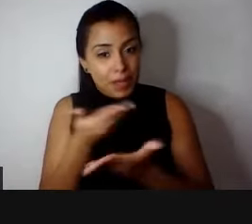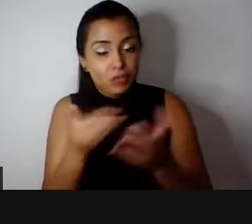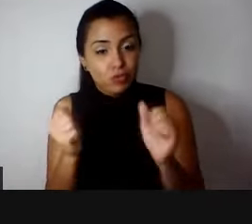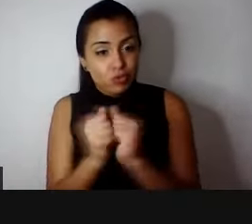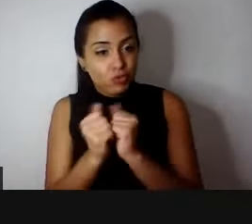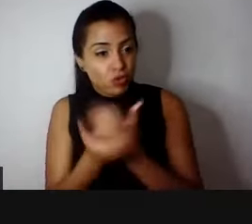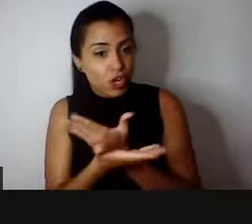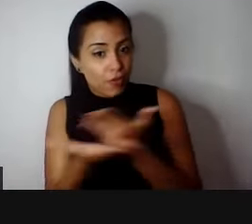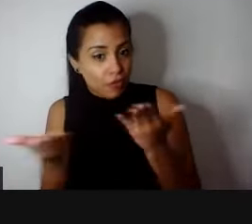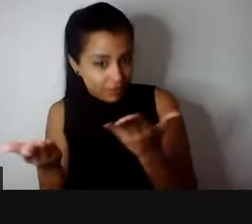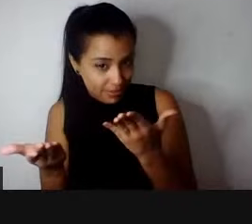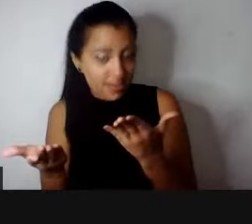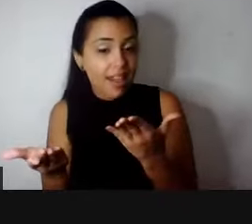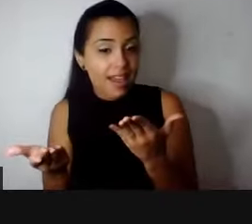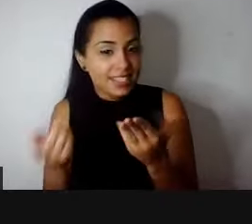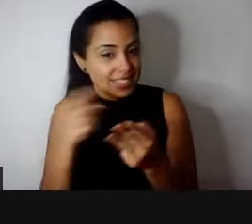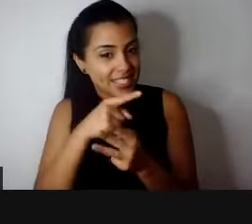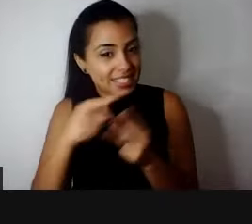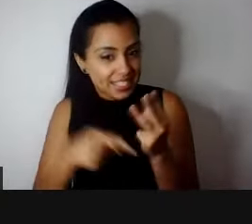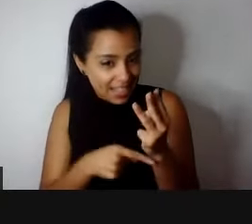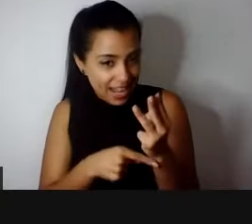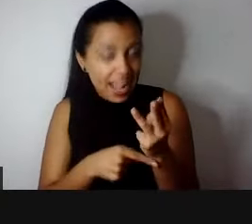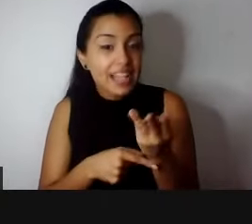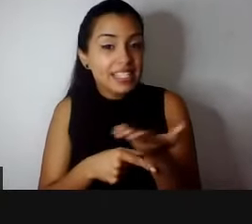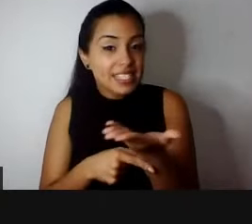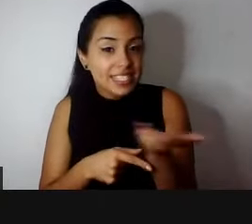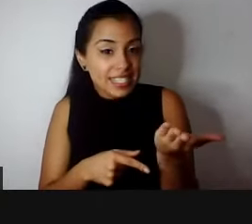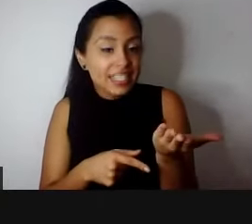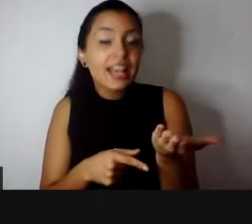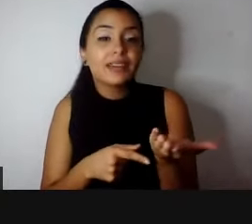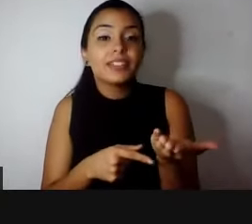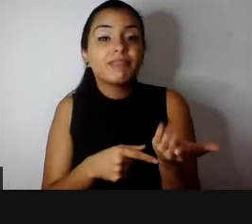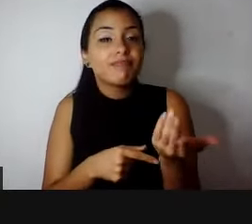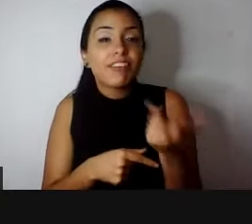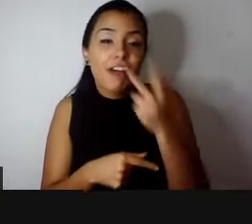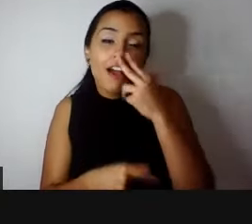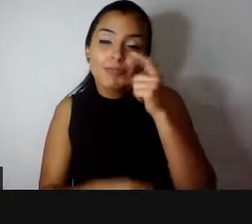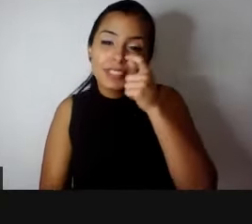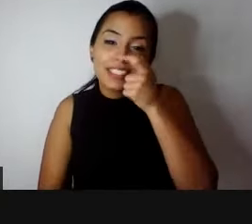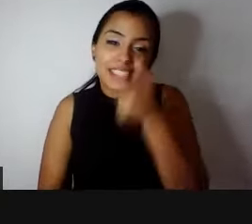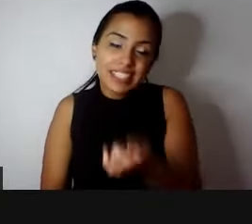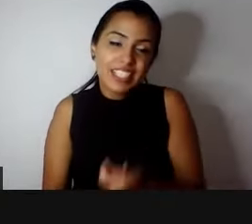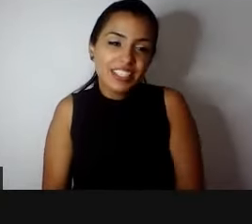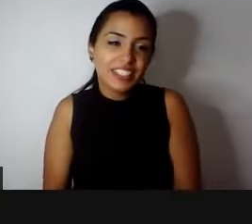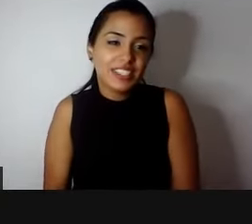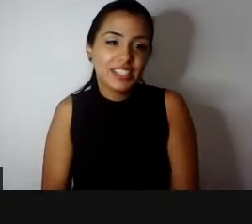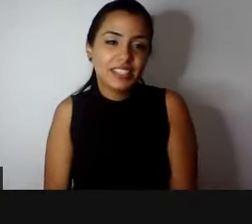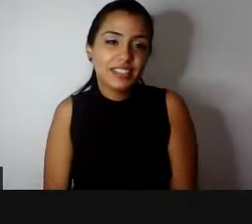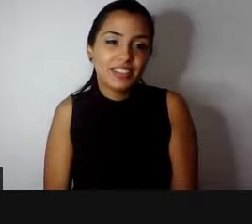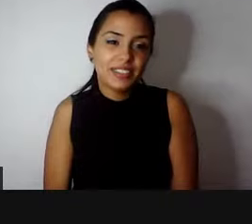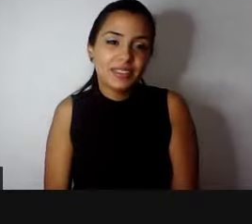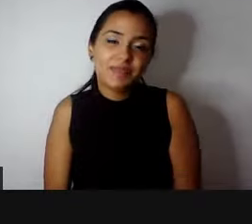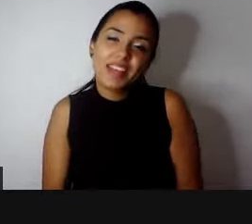três e com relações, tem sido interessante. Não, eu que devo... Agradeço.